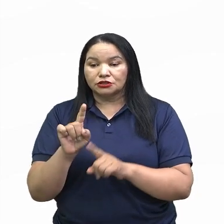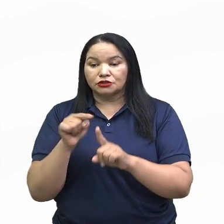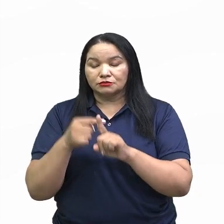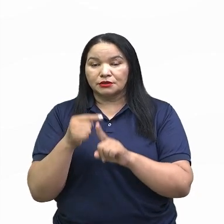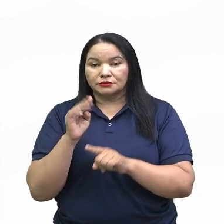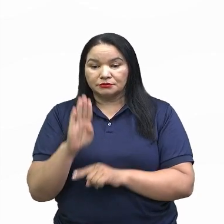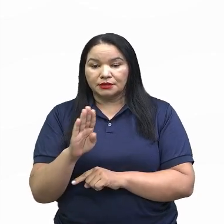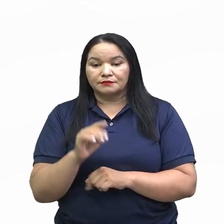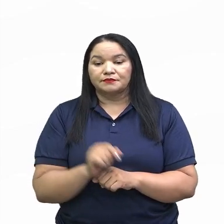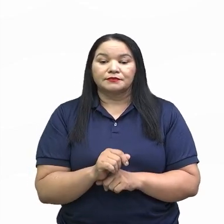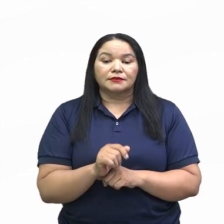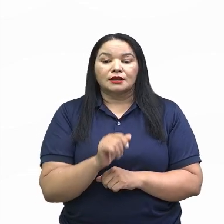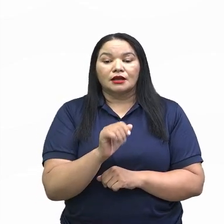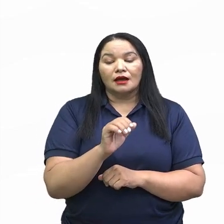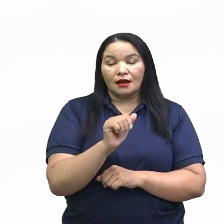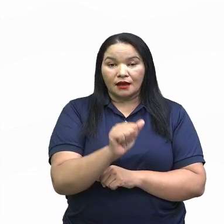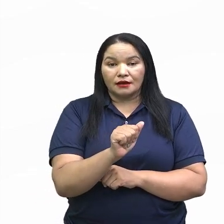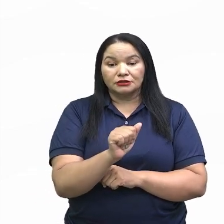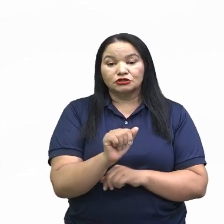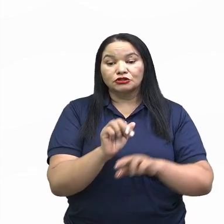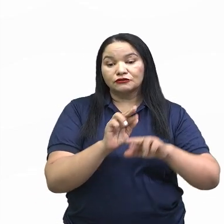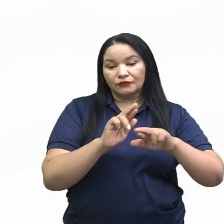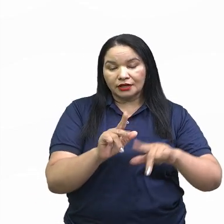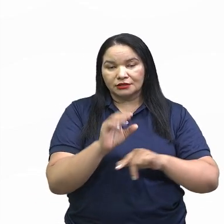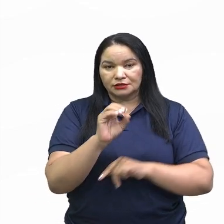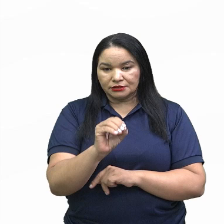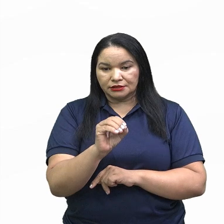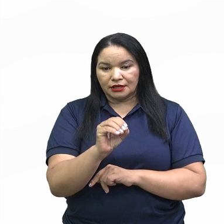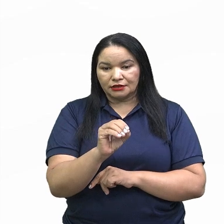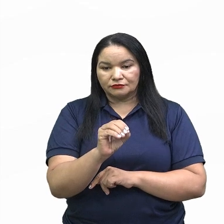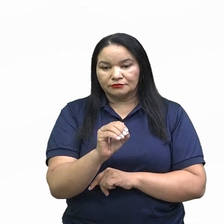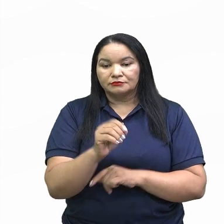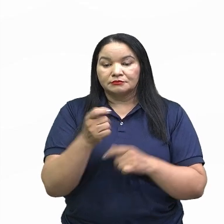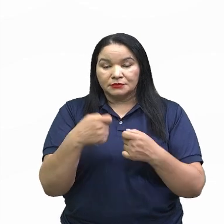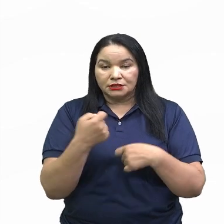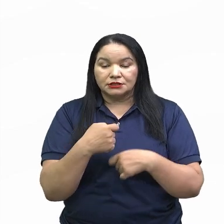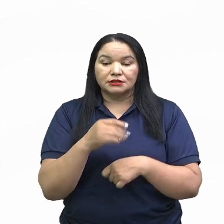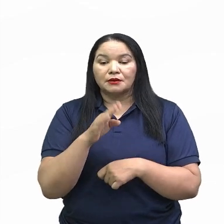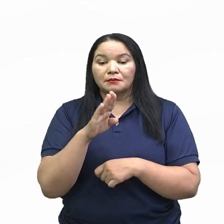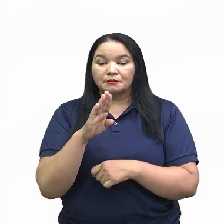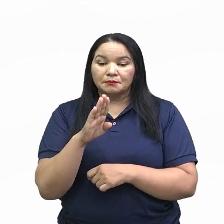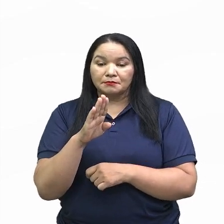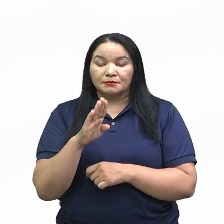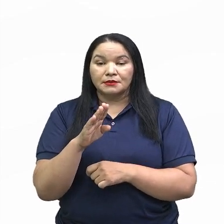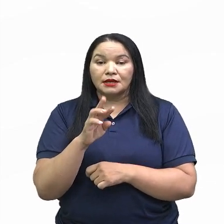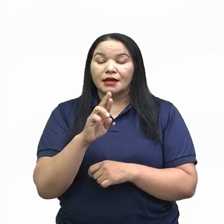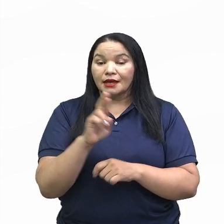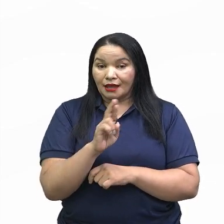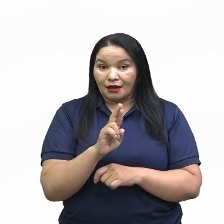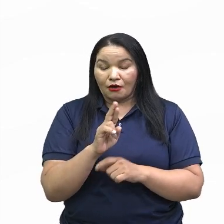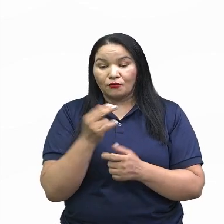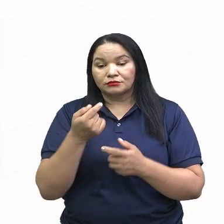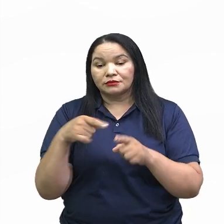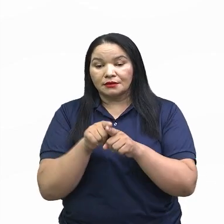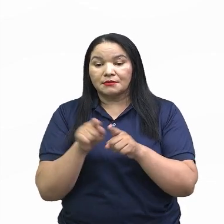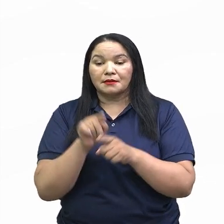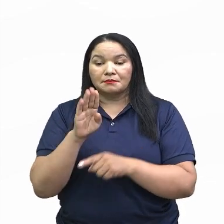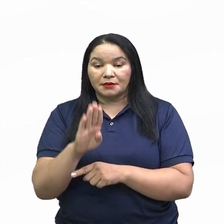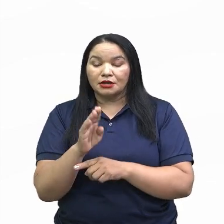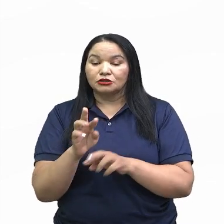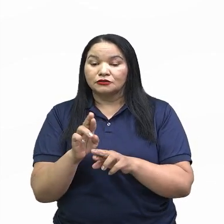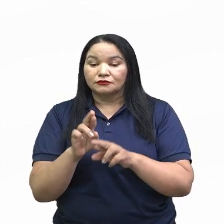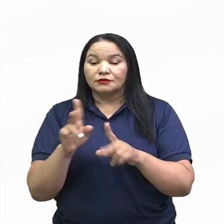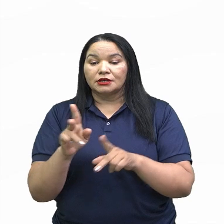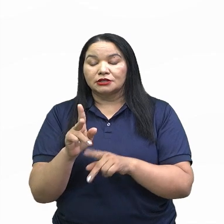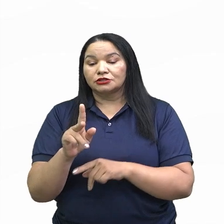diferente de zero, não é? O a também é real, ele tem que ser diferente de zero, e o b também pertence aos reais,